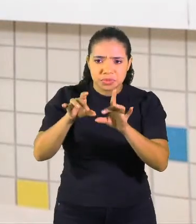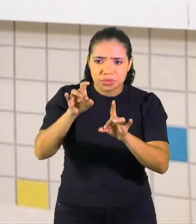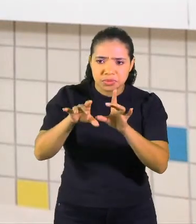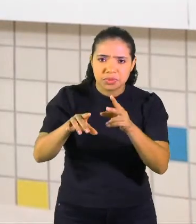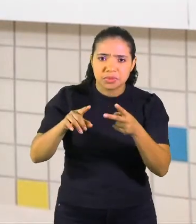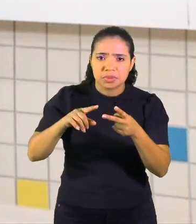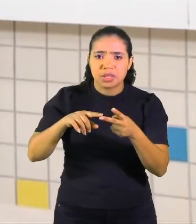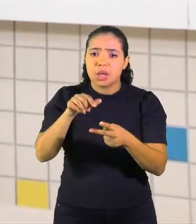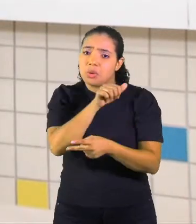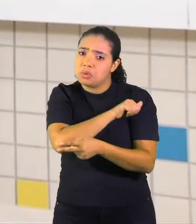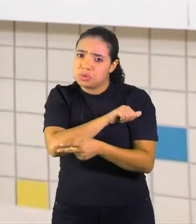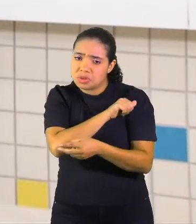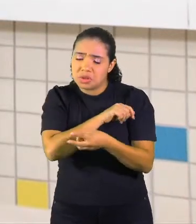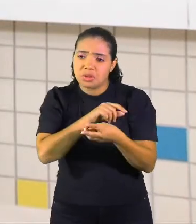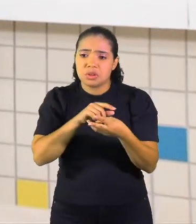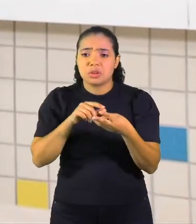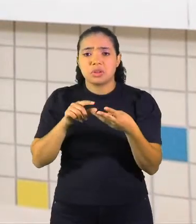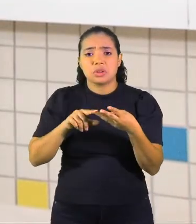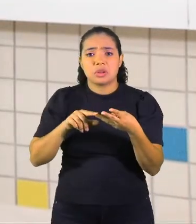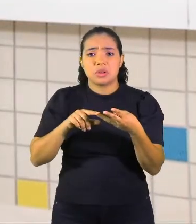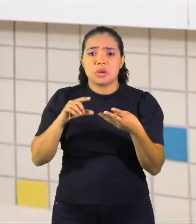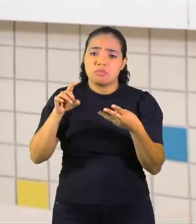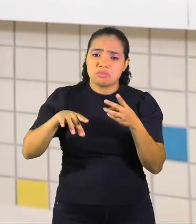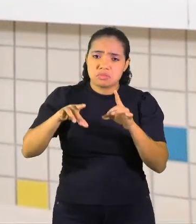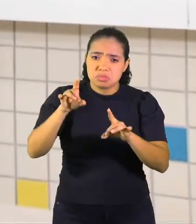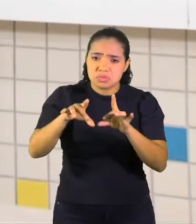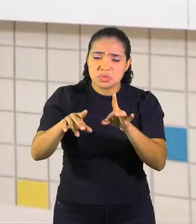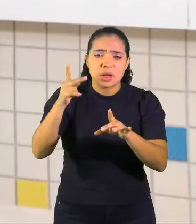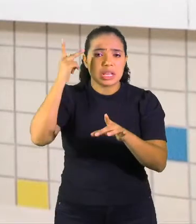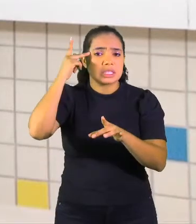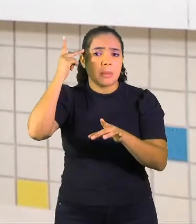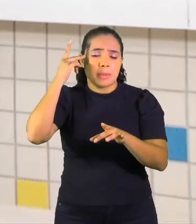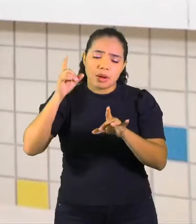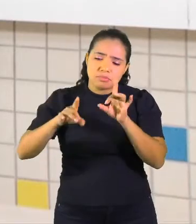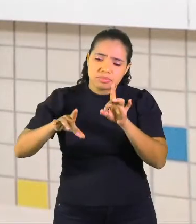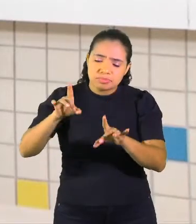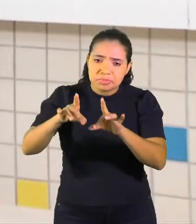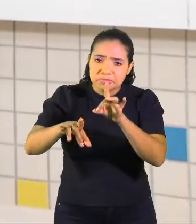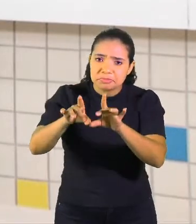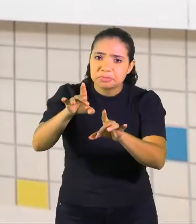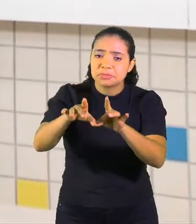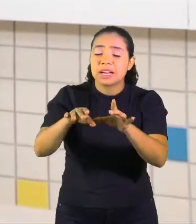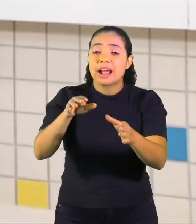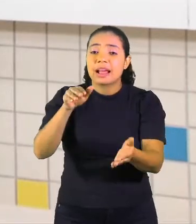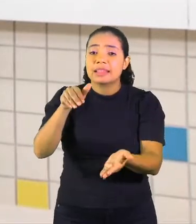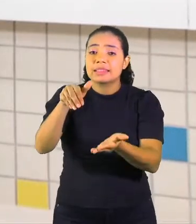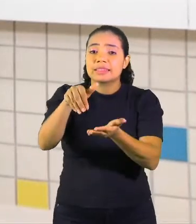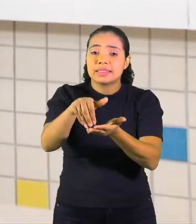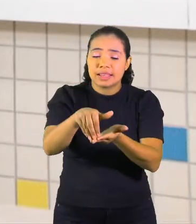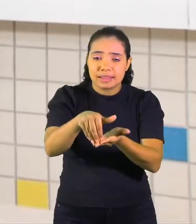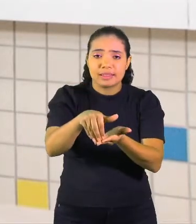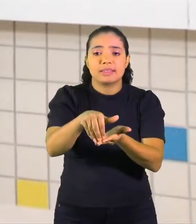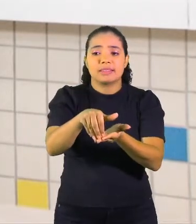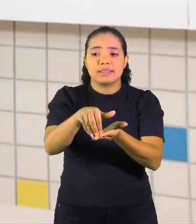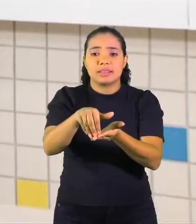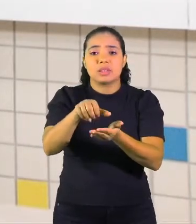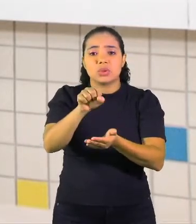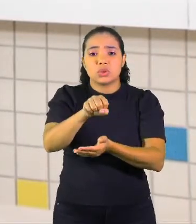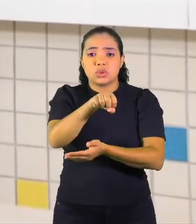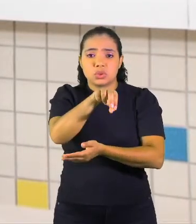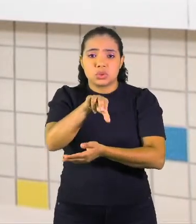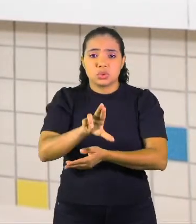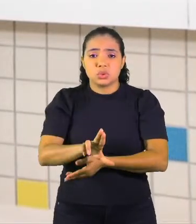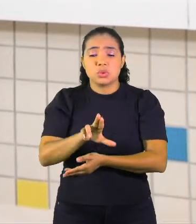passando pelo Rio de Janeiro, ou lá outra cruzinha, São Paulo e chegando à região sul